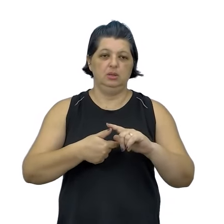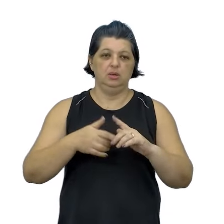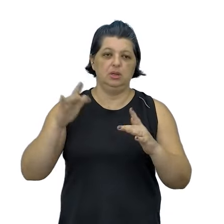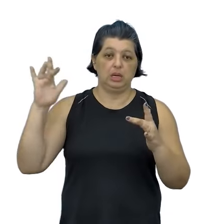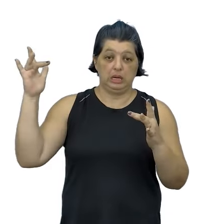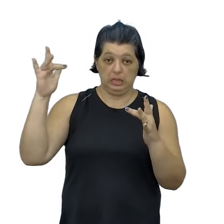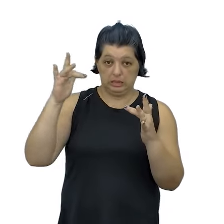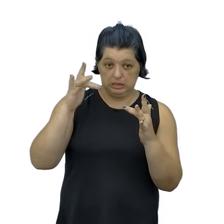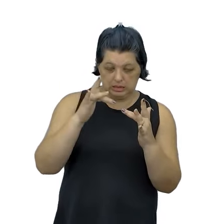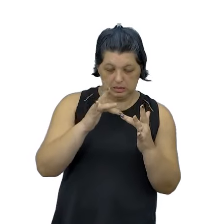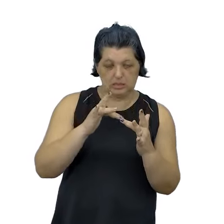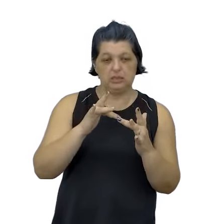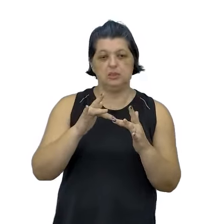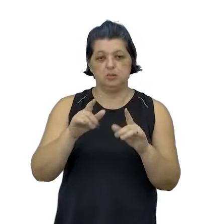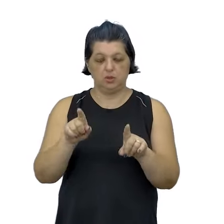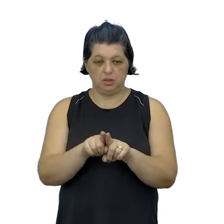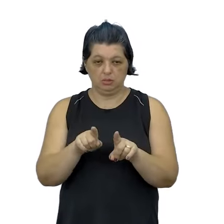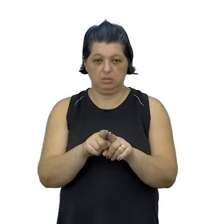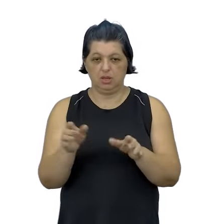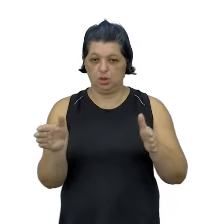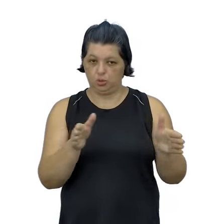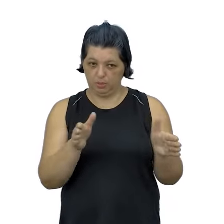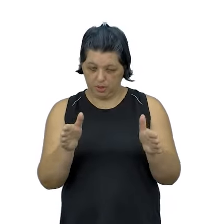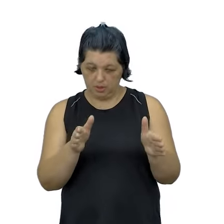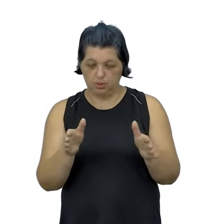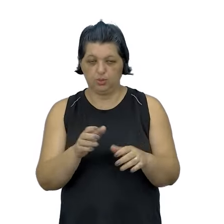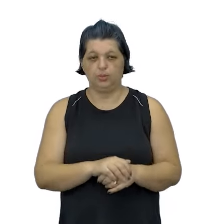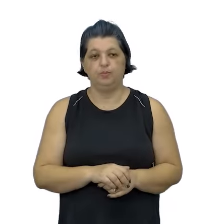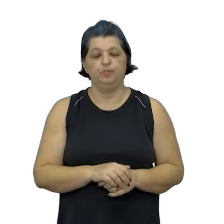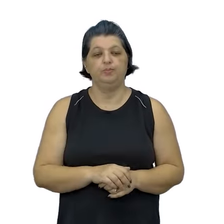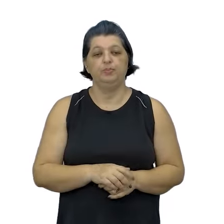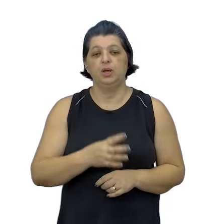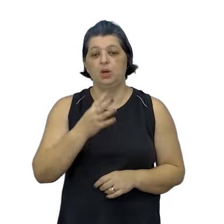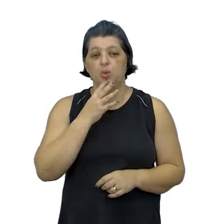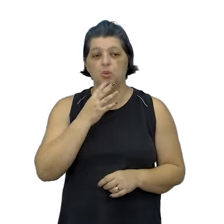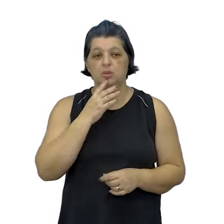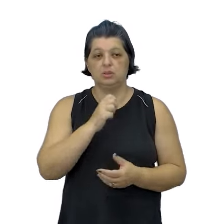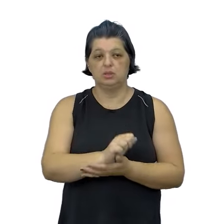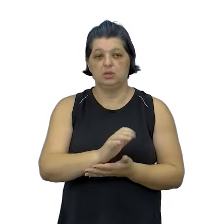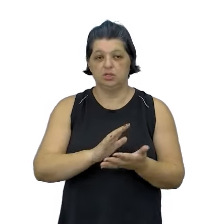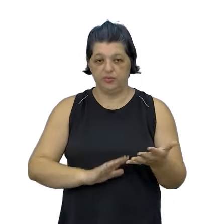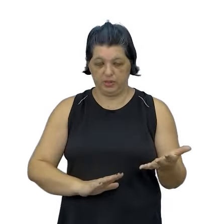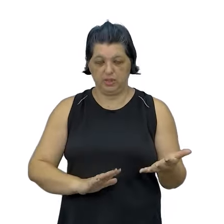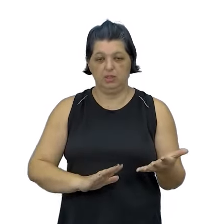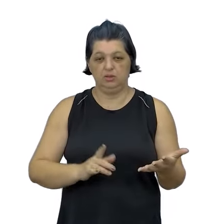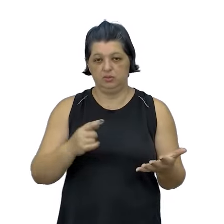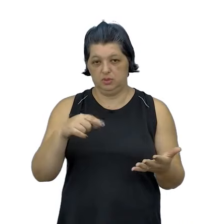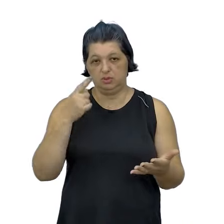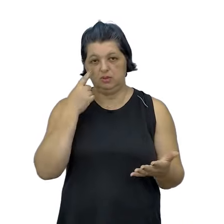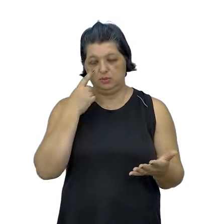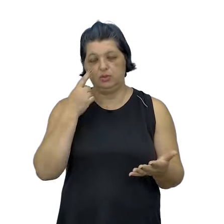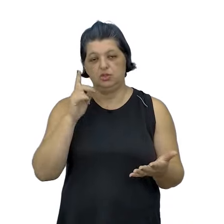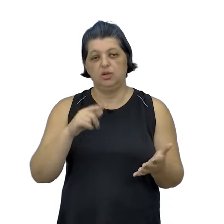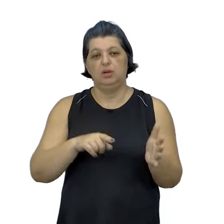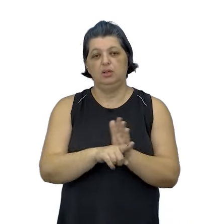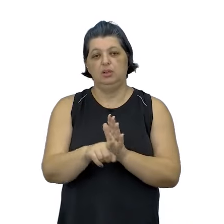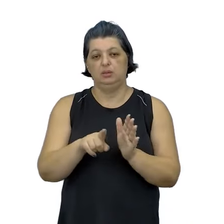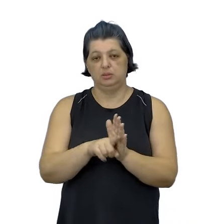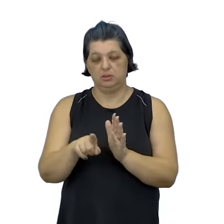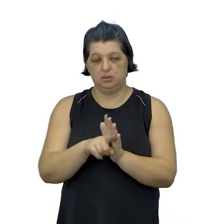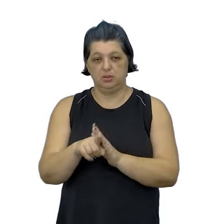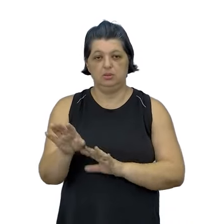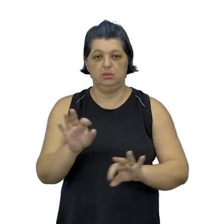parnasianismo, enfim, né? Então, aqui, gente, conhecendo a atividade, como vocês viram, né? Então, foram disponibilizadas questões